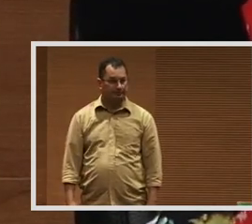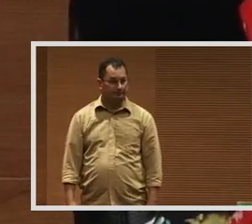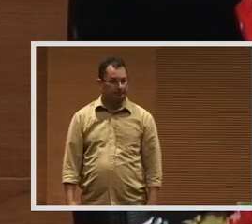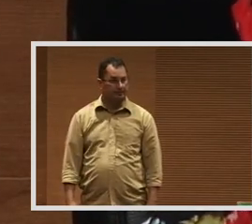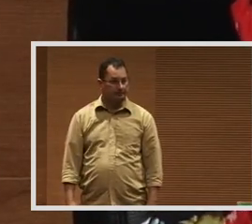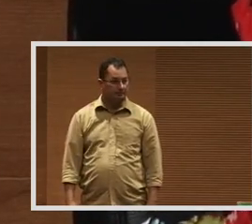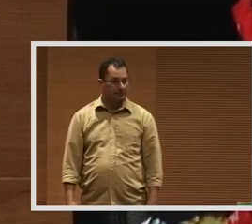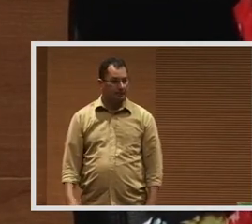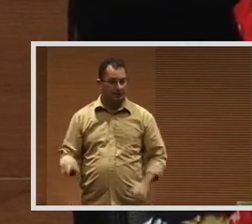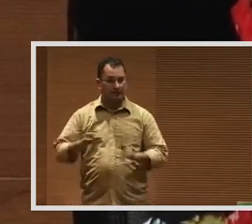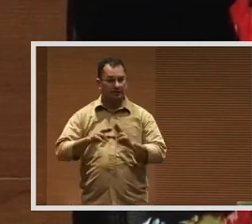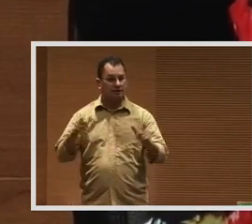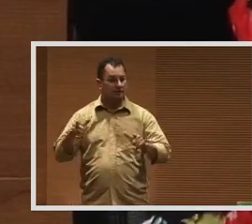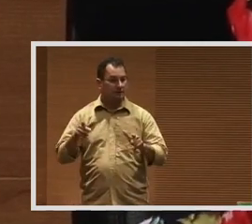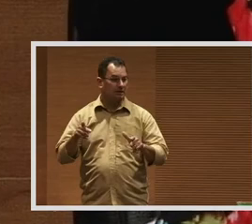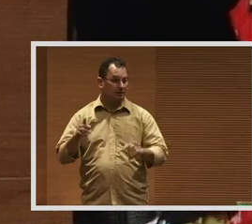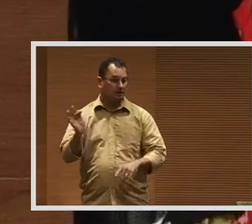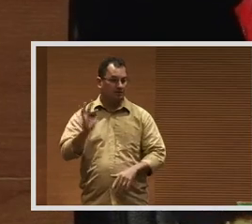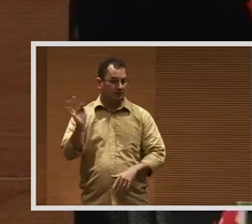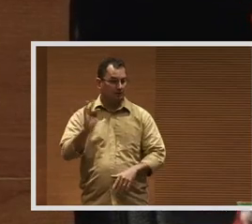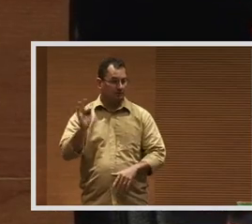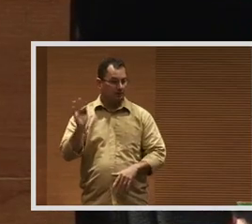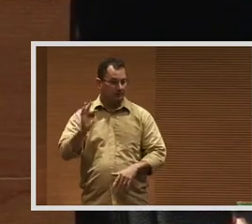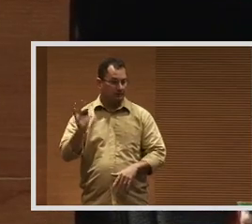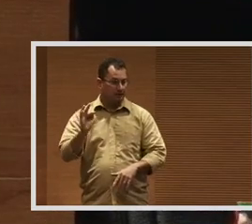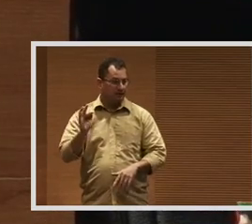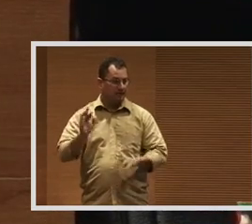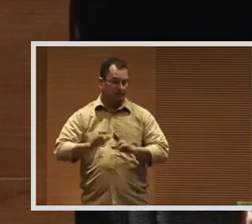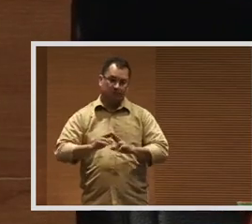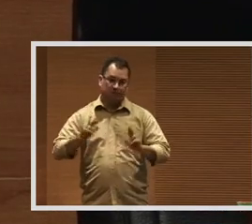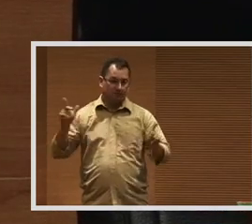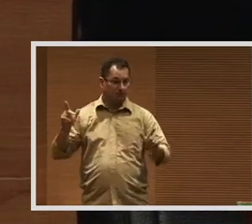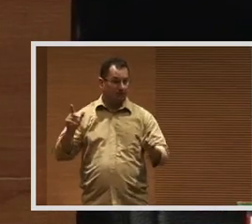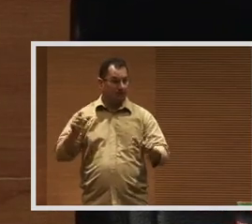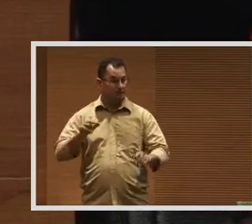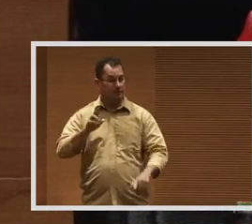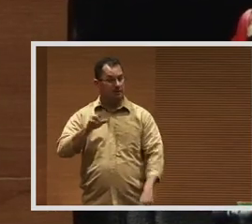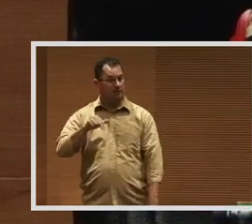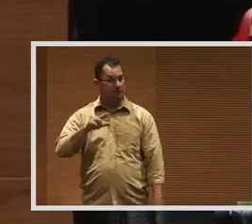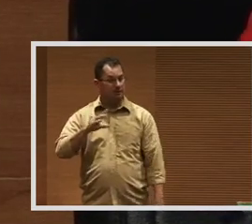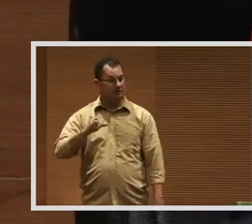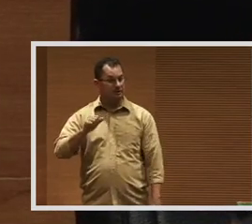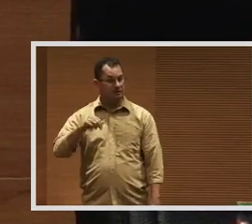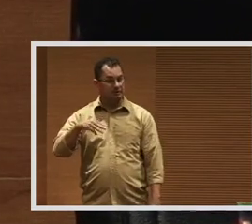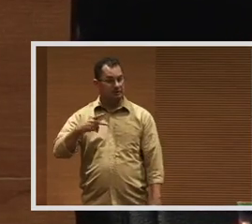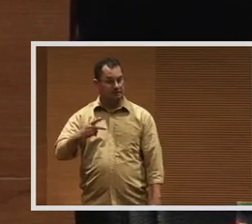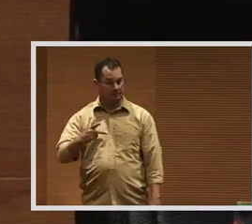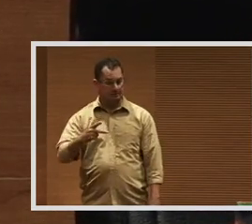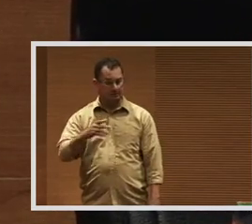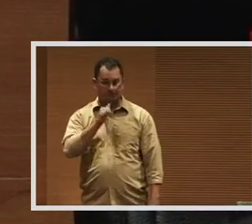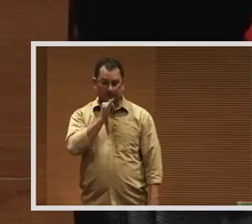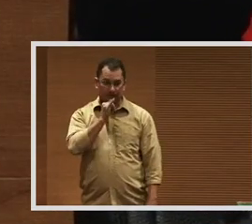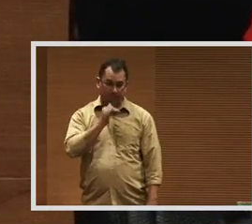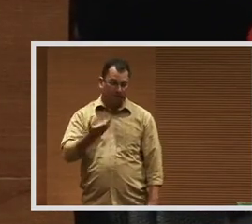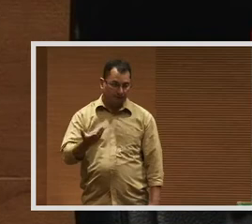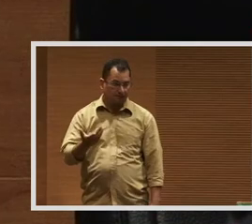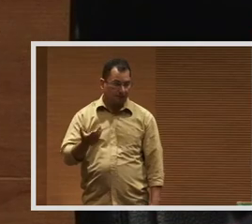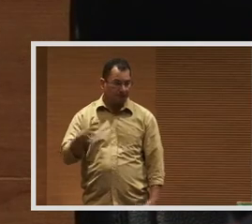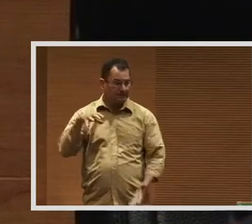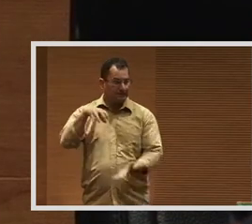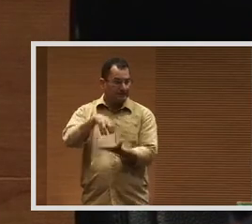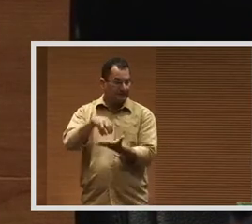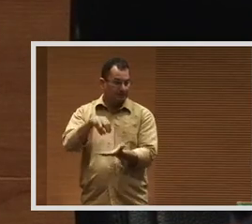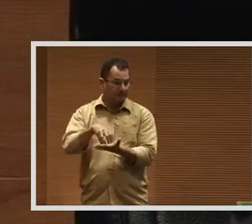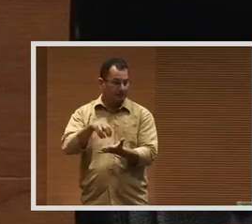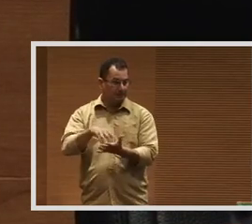condições diferentes de uma faculdade para outra. Na Unicamp, por exemplo, a gente não tem centro de saúde